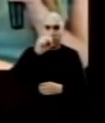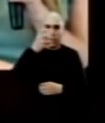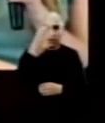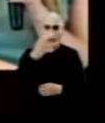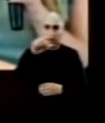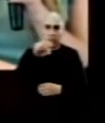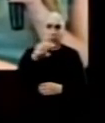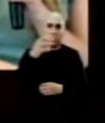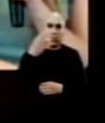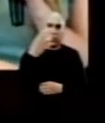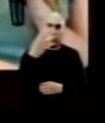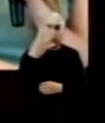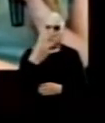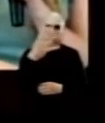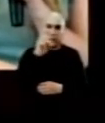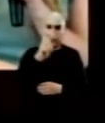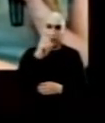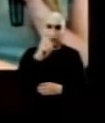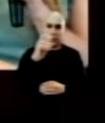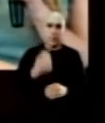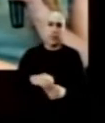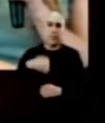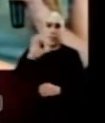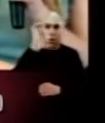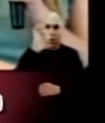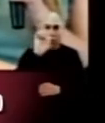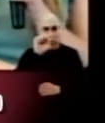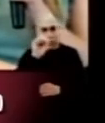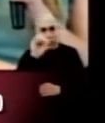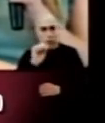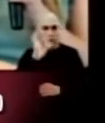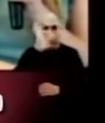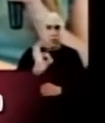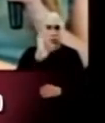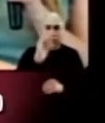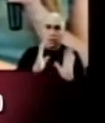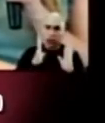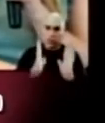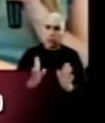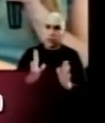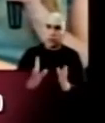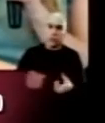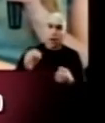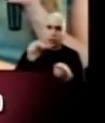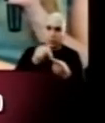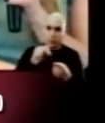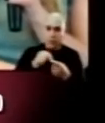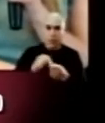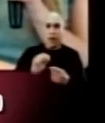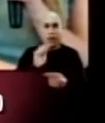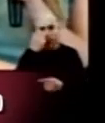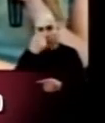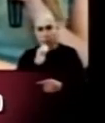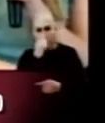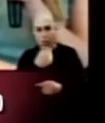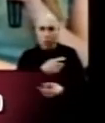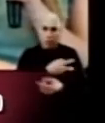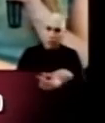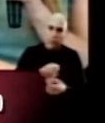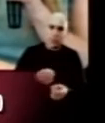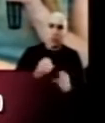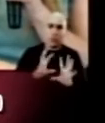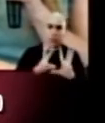83.455 suspeitos. Destes, 88% realizaram testes sorológicos ou de PCR,